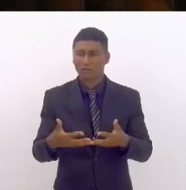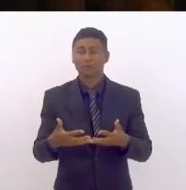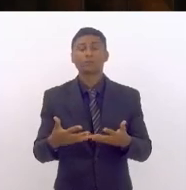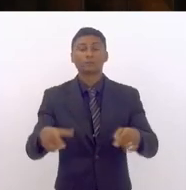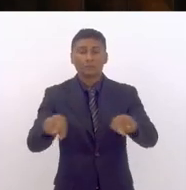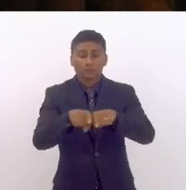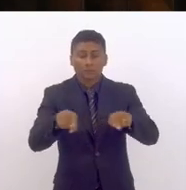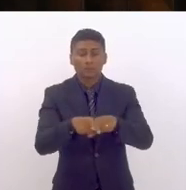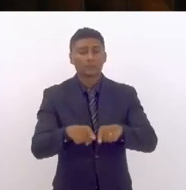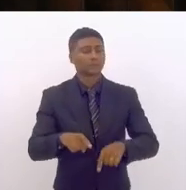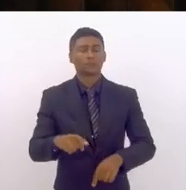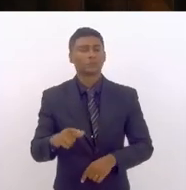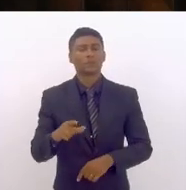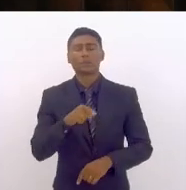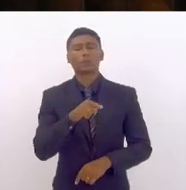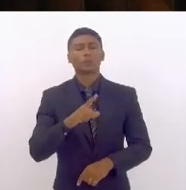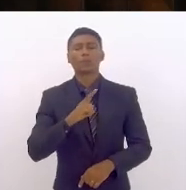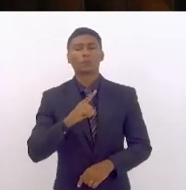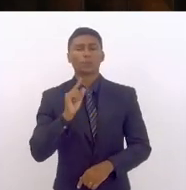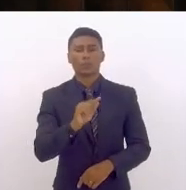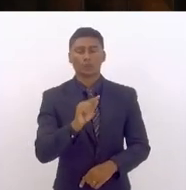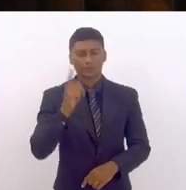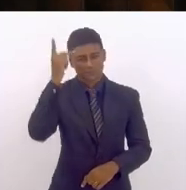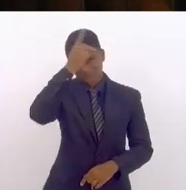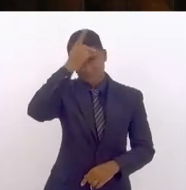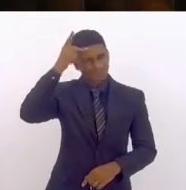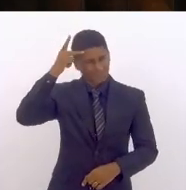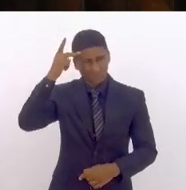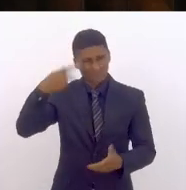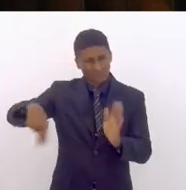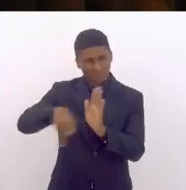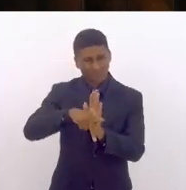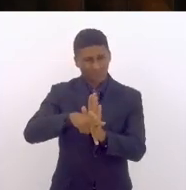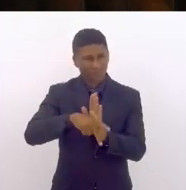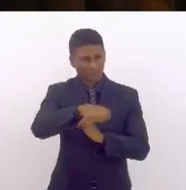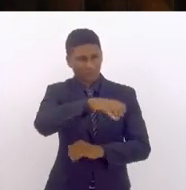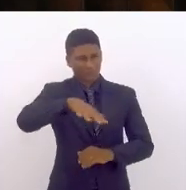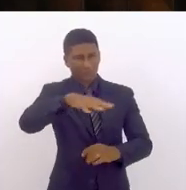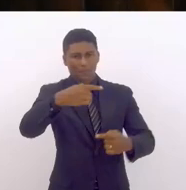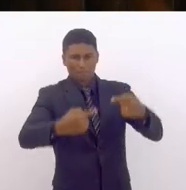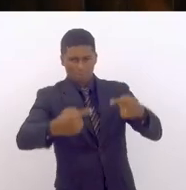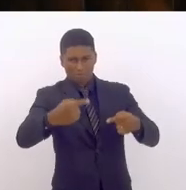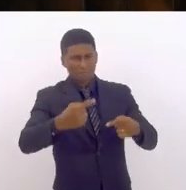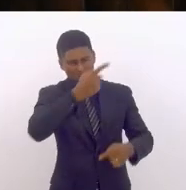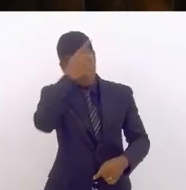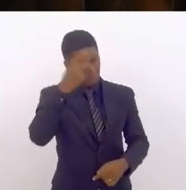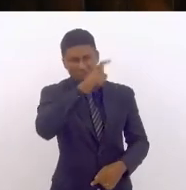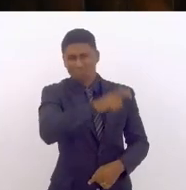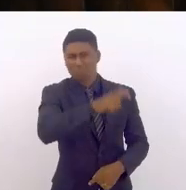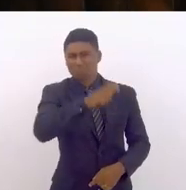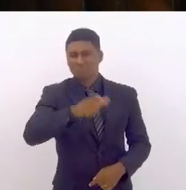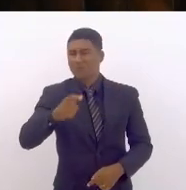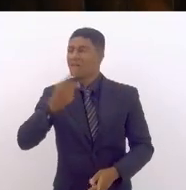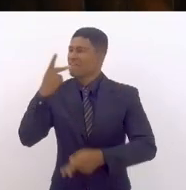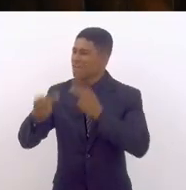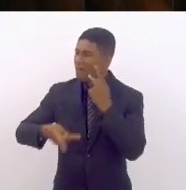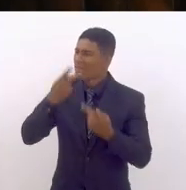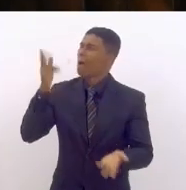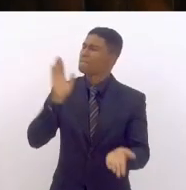que mais se teve foi pessoas do universo político falando,